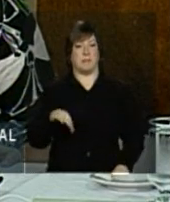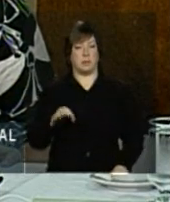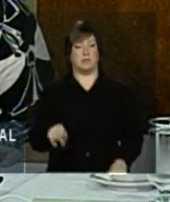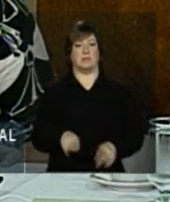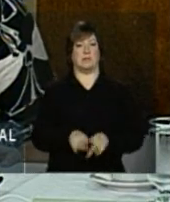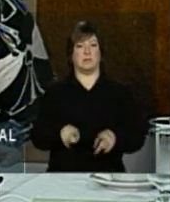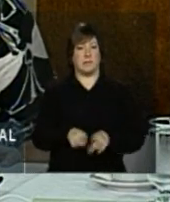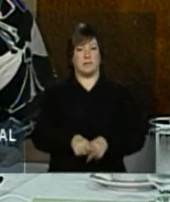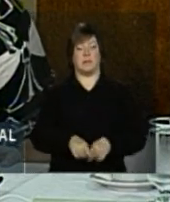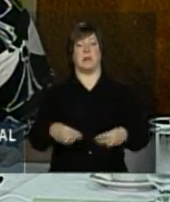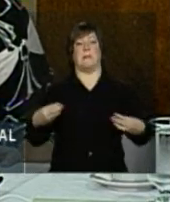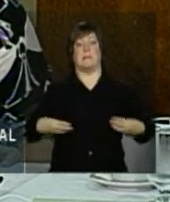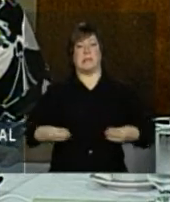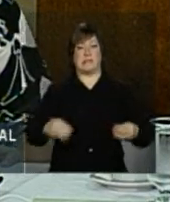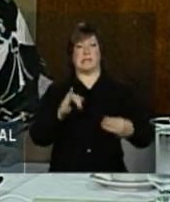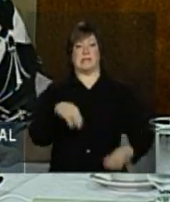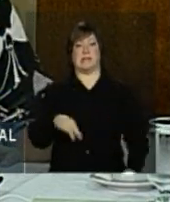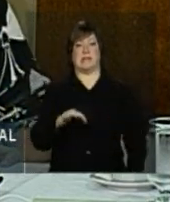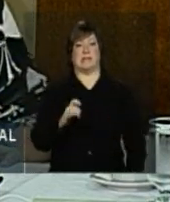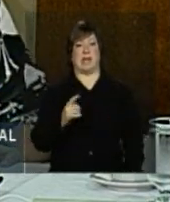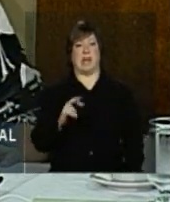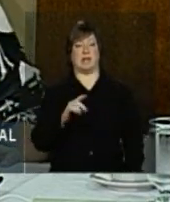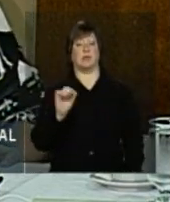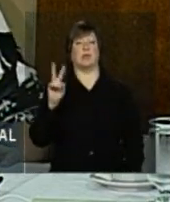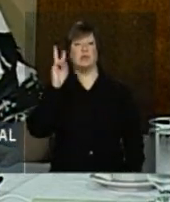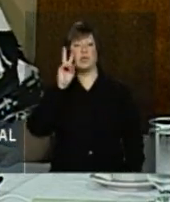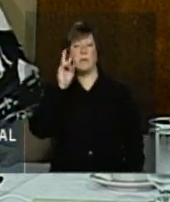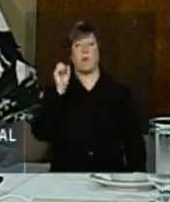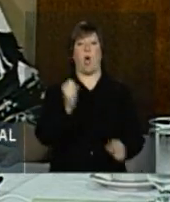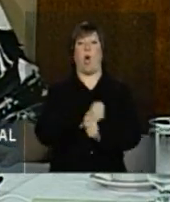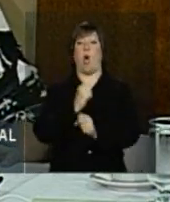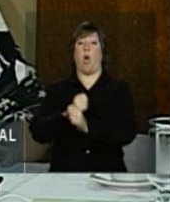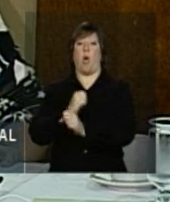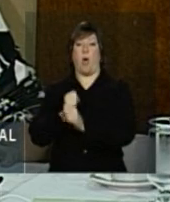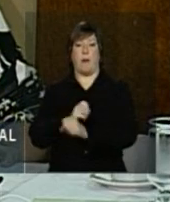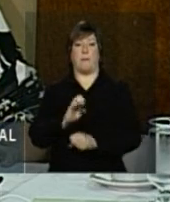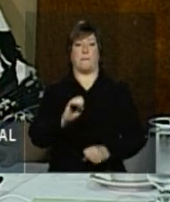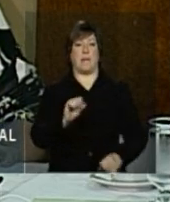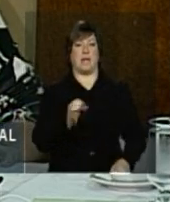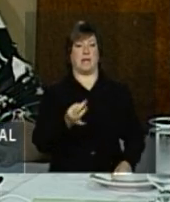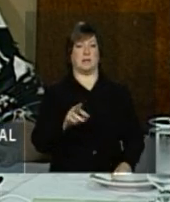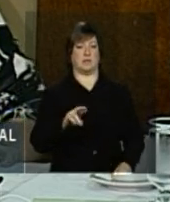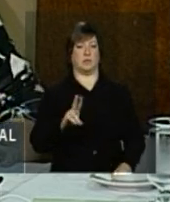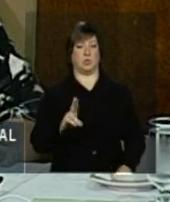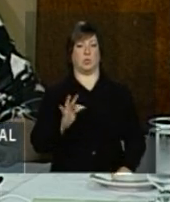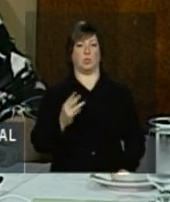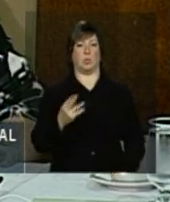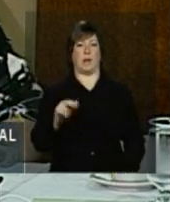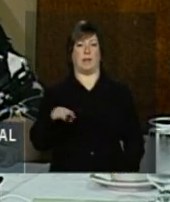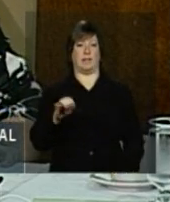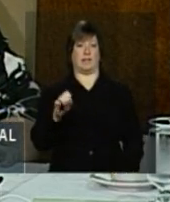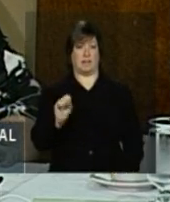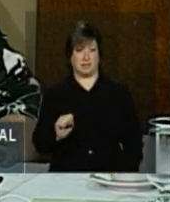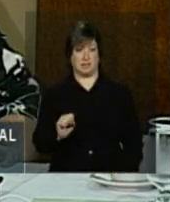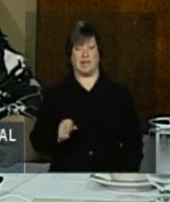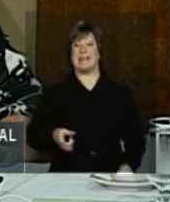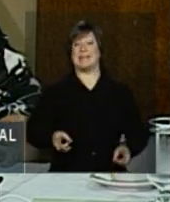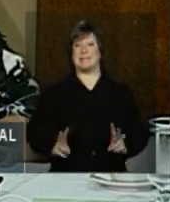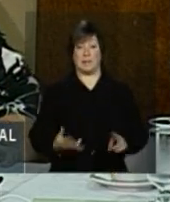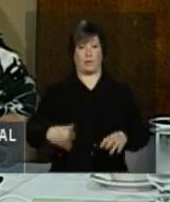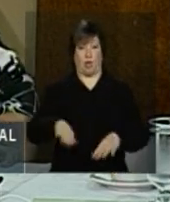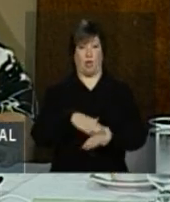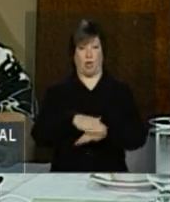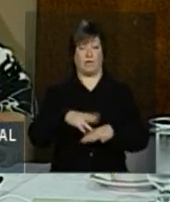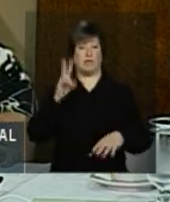Ministérios para vir aqui apresentar um debate sobre obras estruturantes toda vez que a gente discute obras estruturantes discute somente